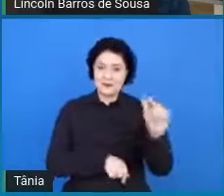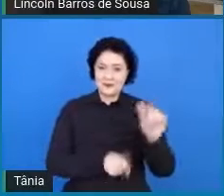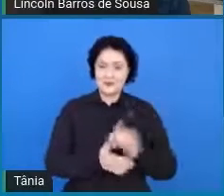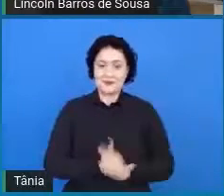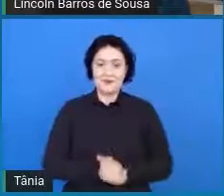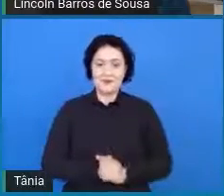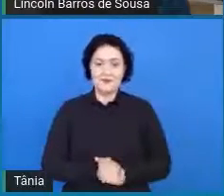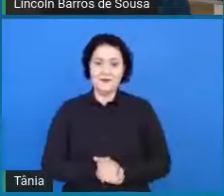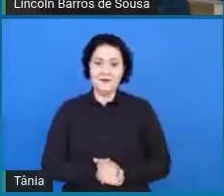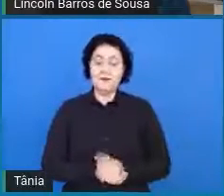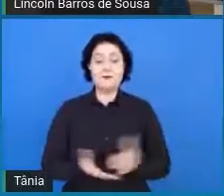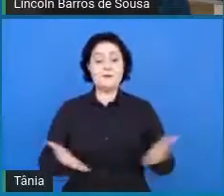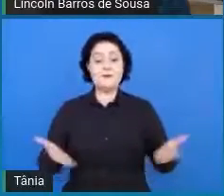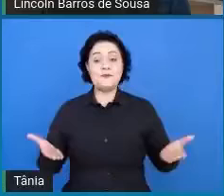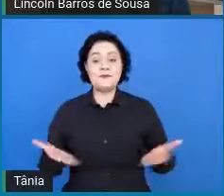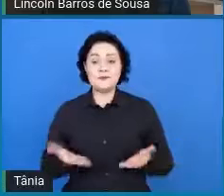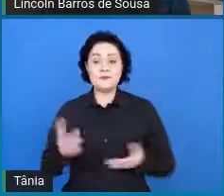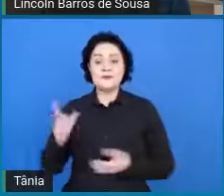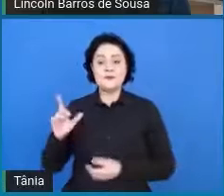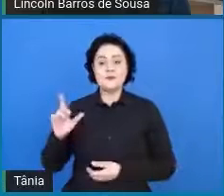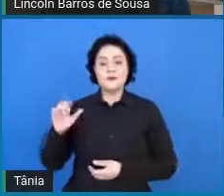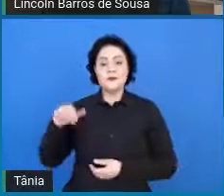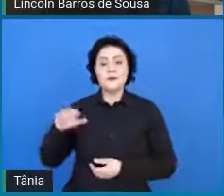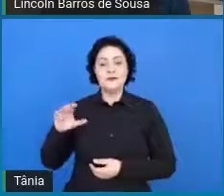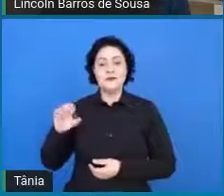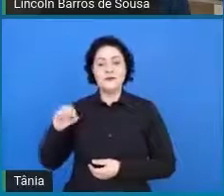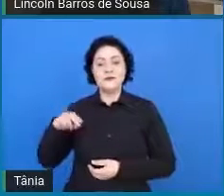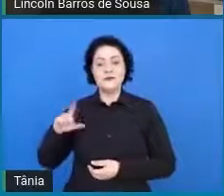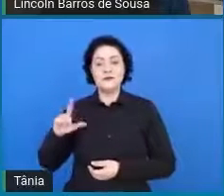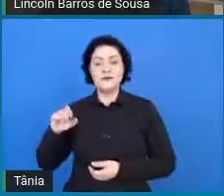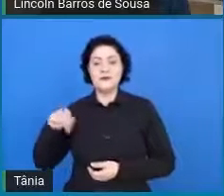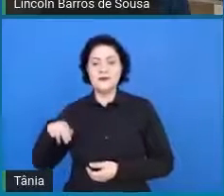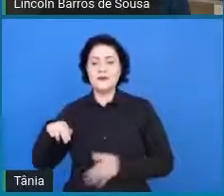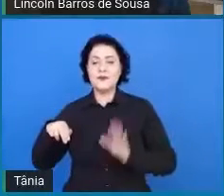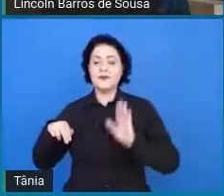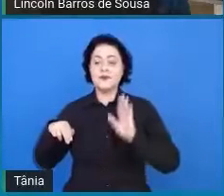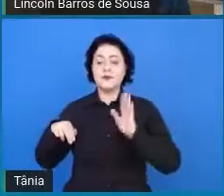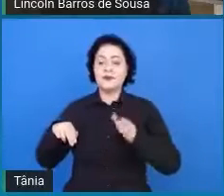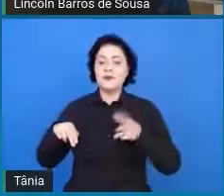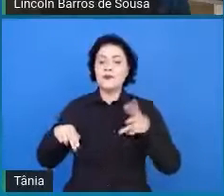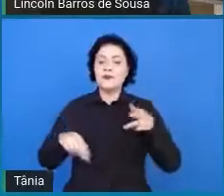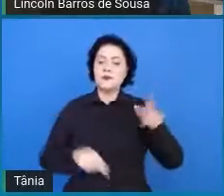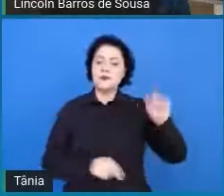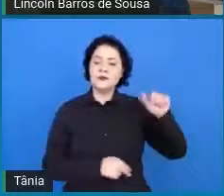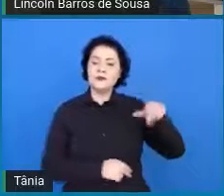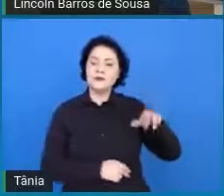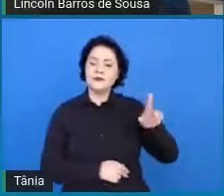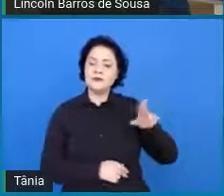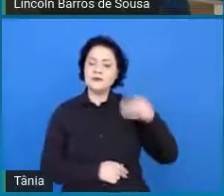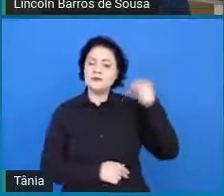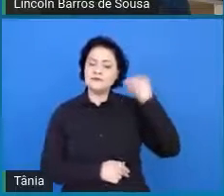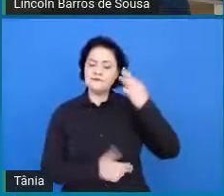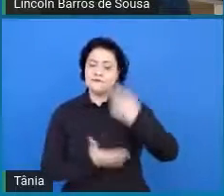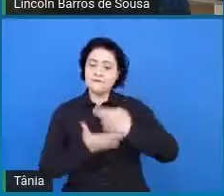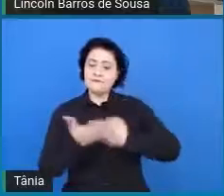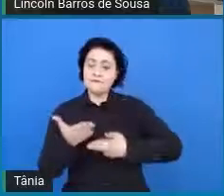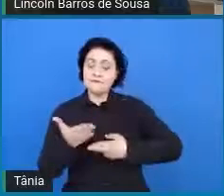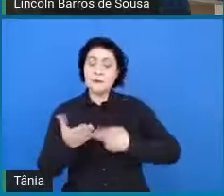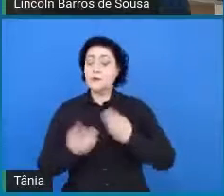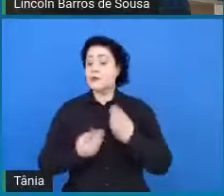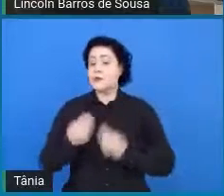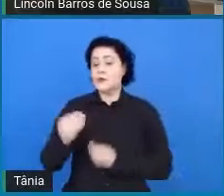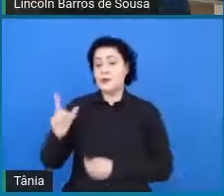não gostaria nos eu linko como o Andrey falou da sua experiência como redator o link ou nos